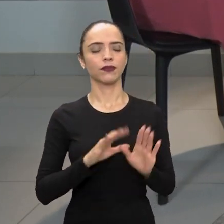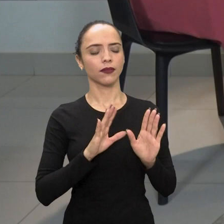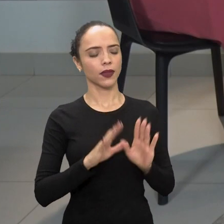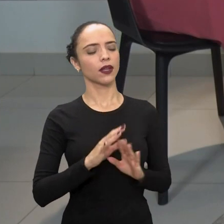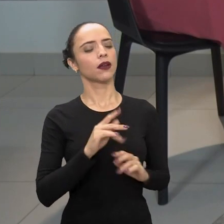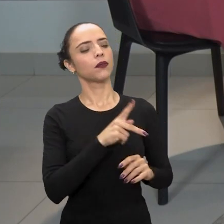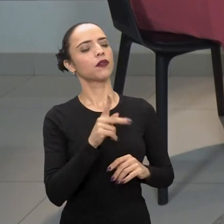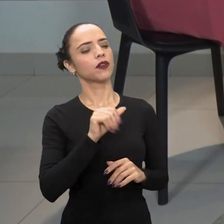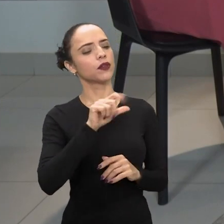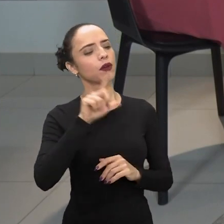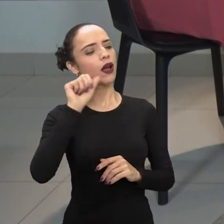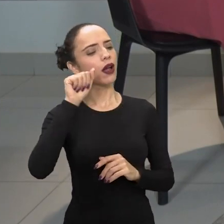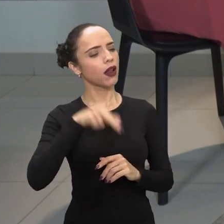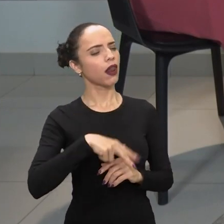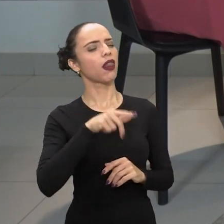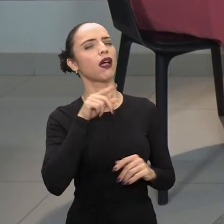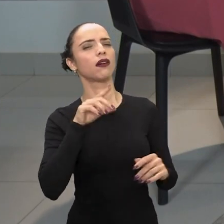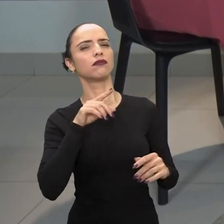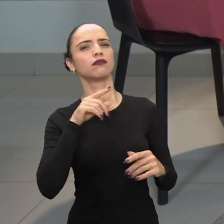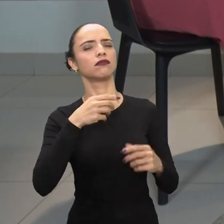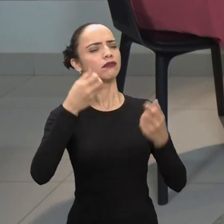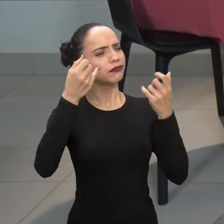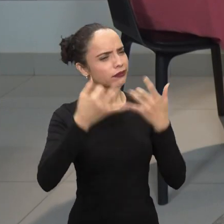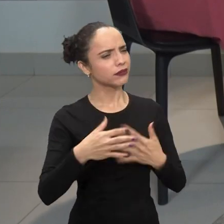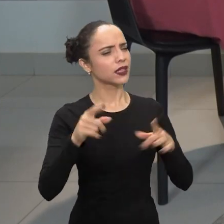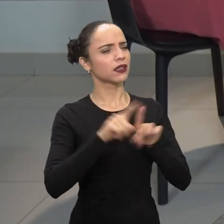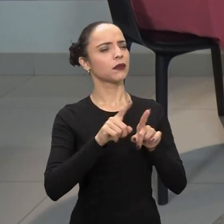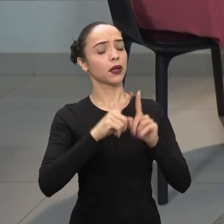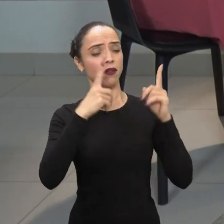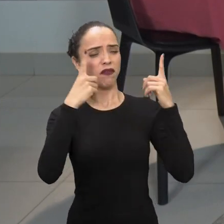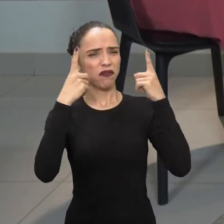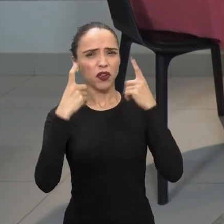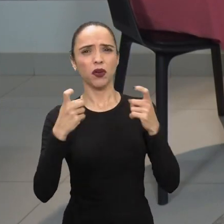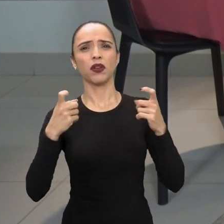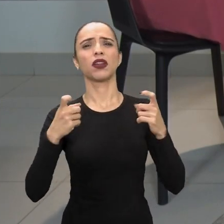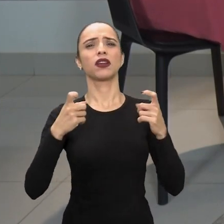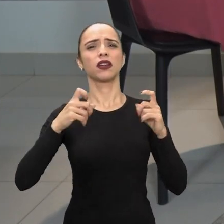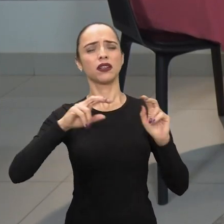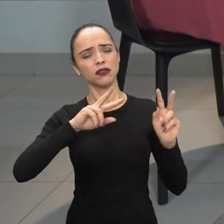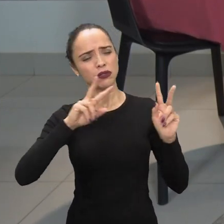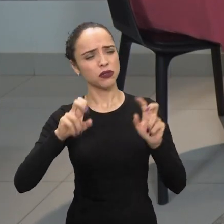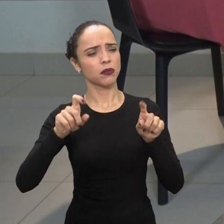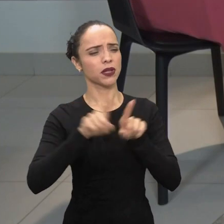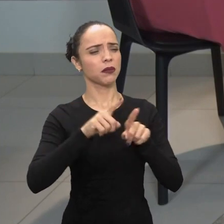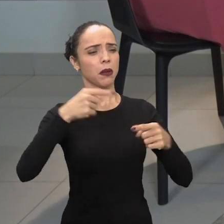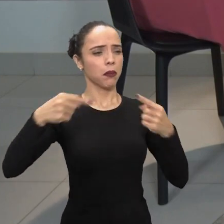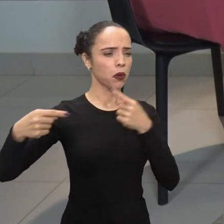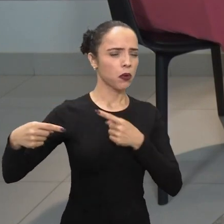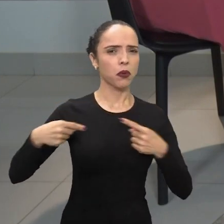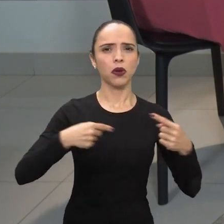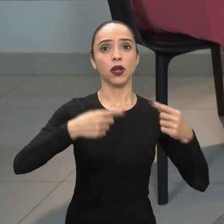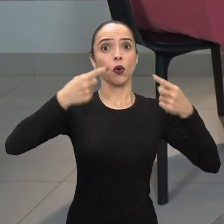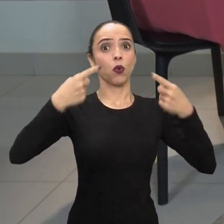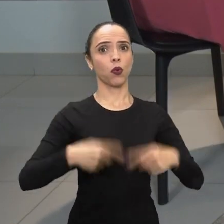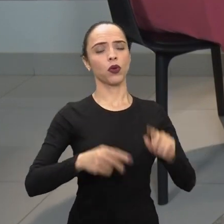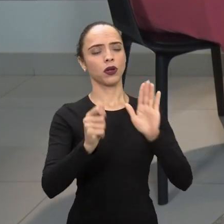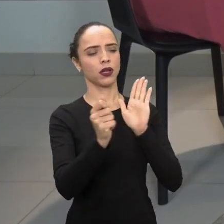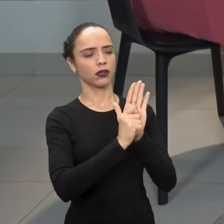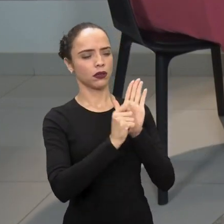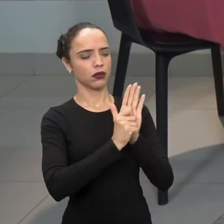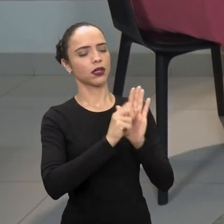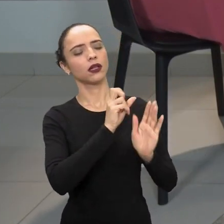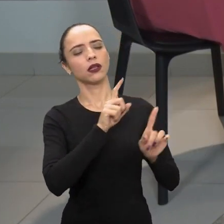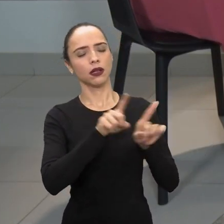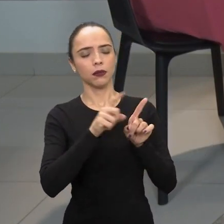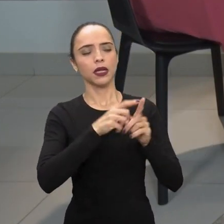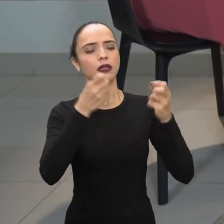a respeito desse ponto né tentando Alencar essa questão da violência e da do mortinho da Juventude negra da política de Robert as